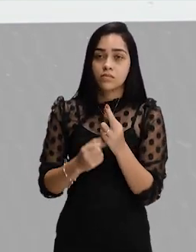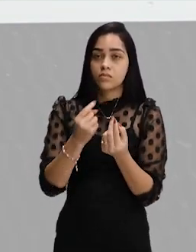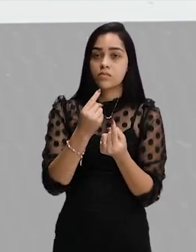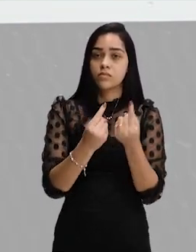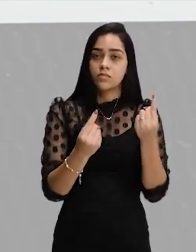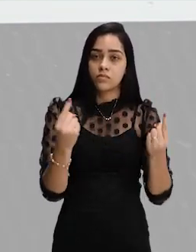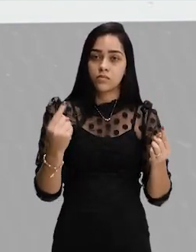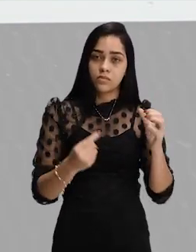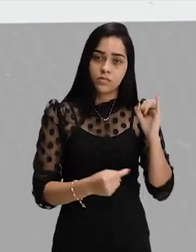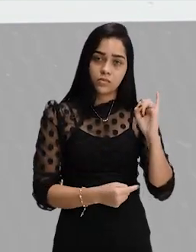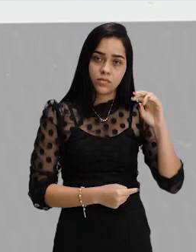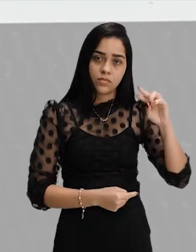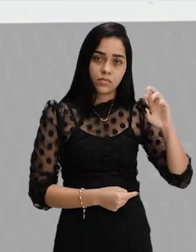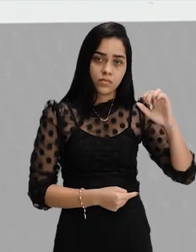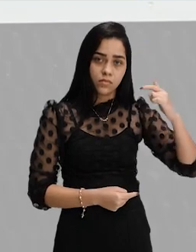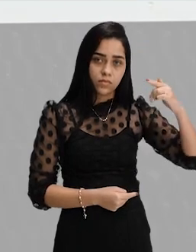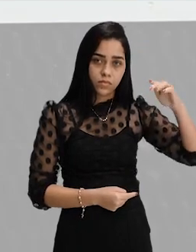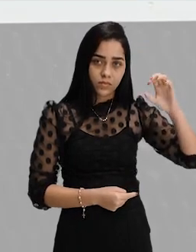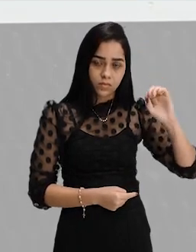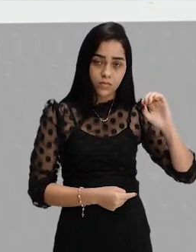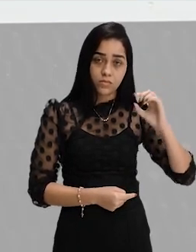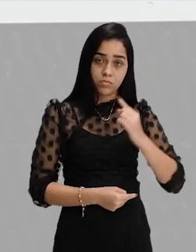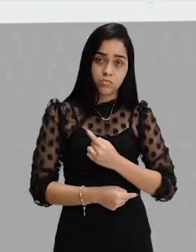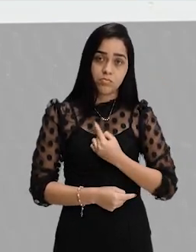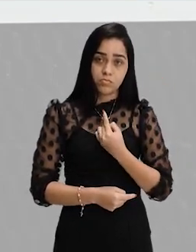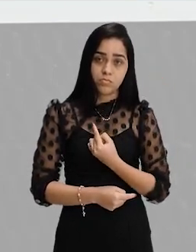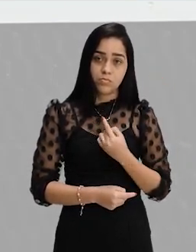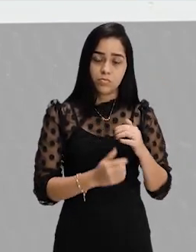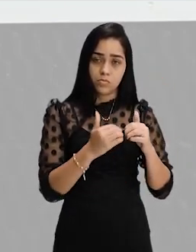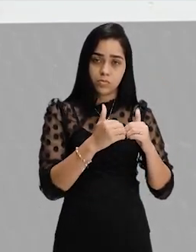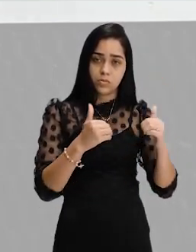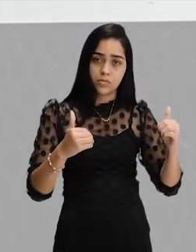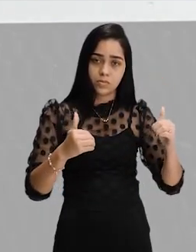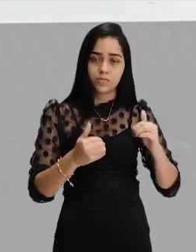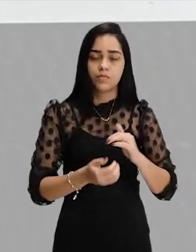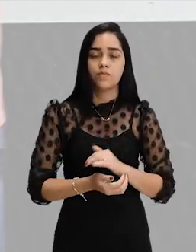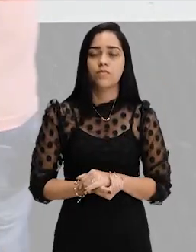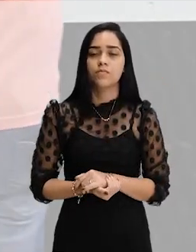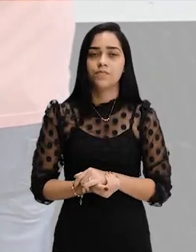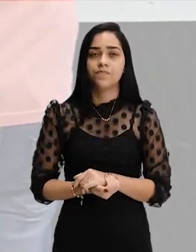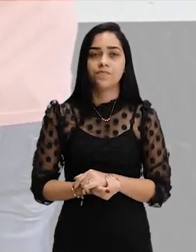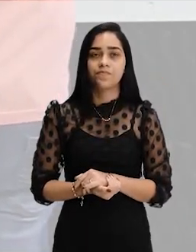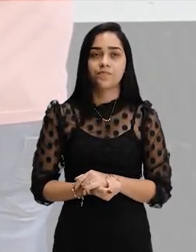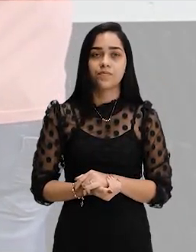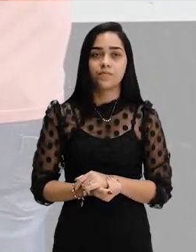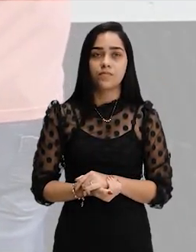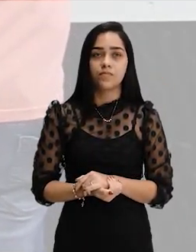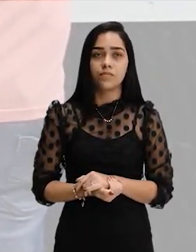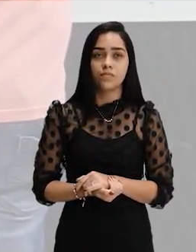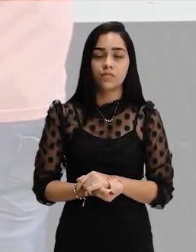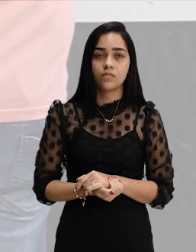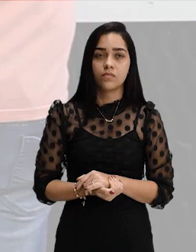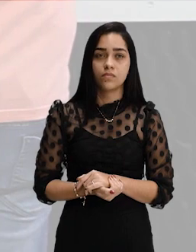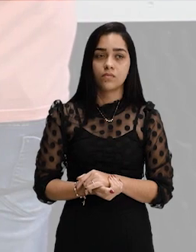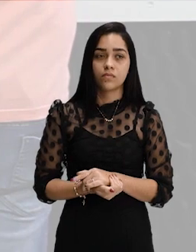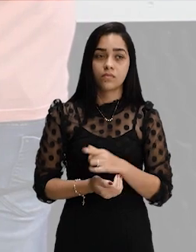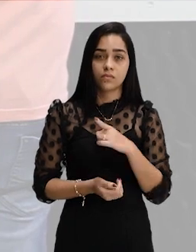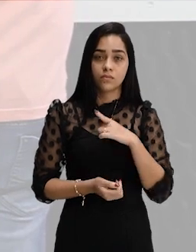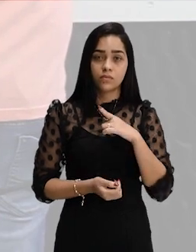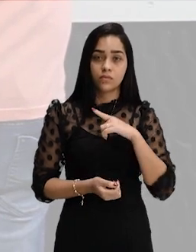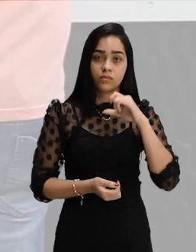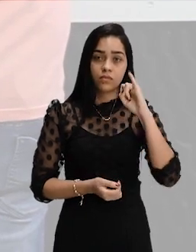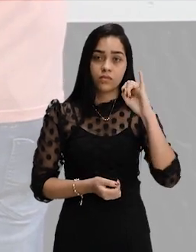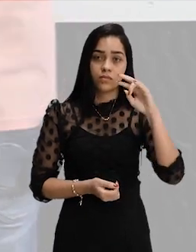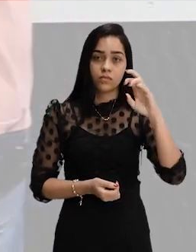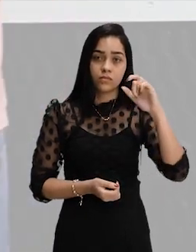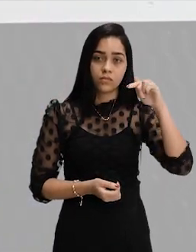cada uma dessas inequações de modo isolado. Tá? Vou representar na reta numérica. Vou trazer aqui a inequação